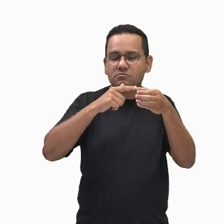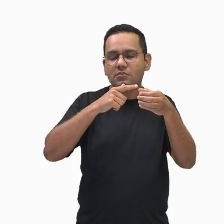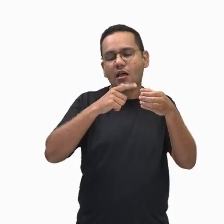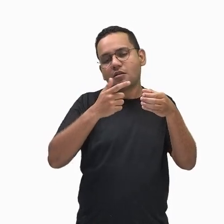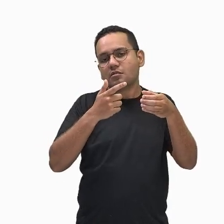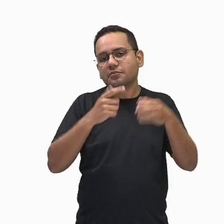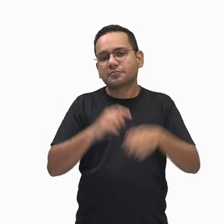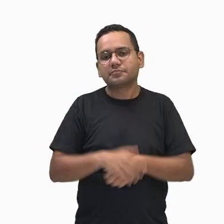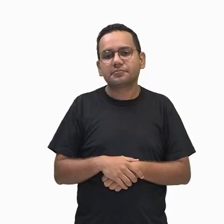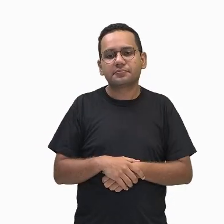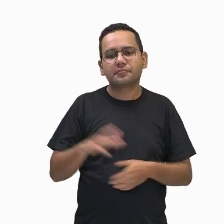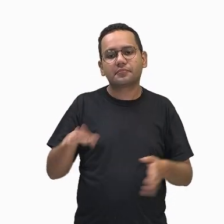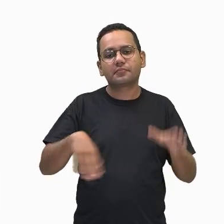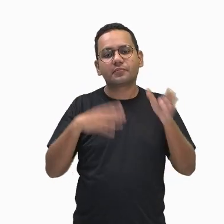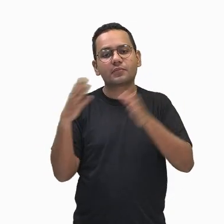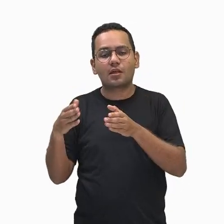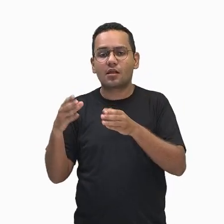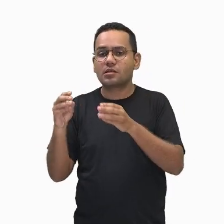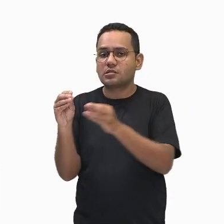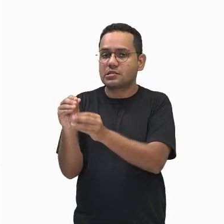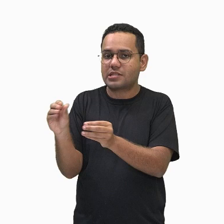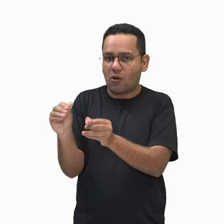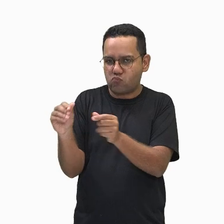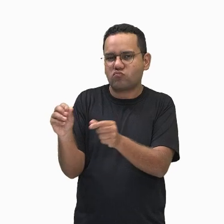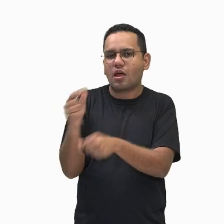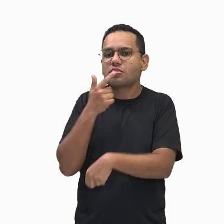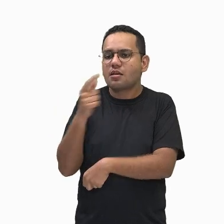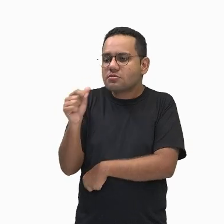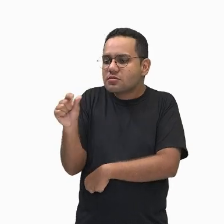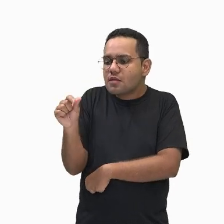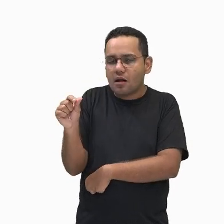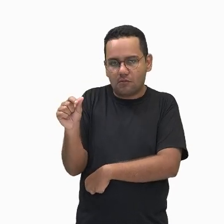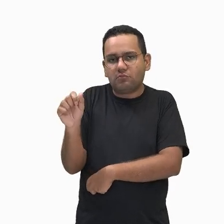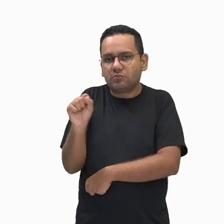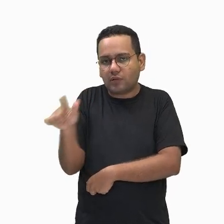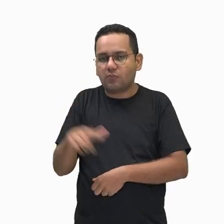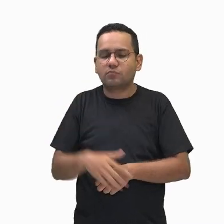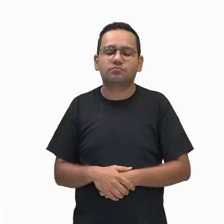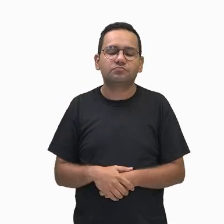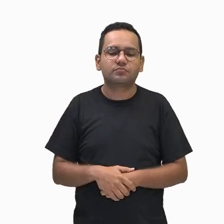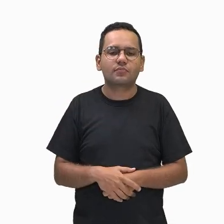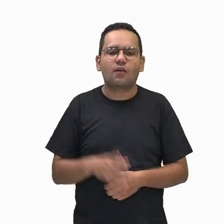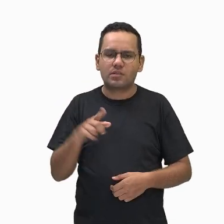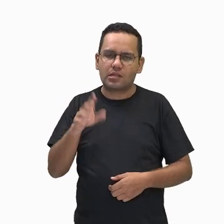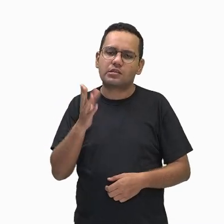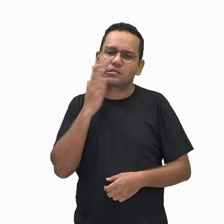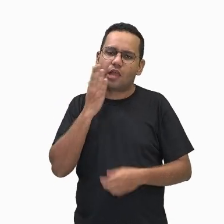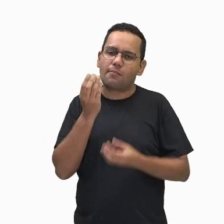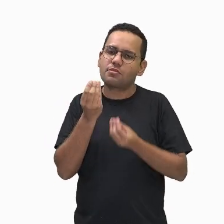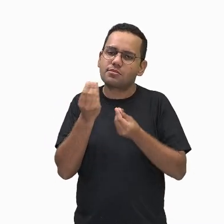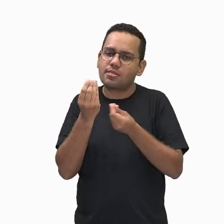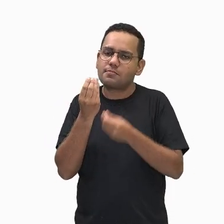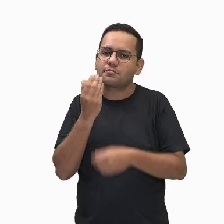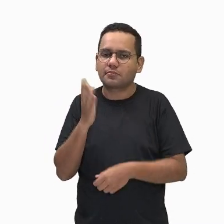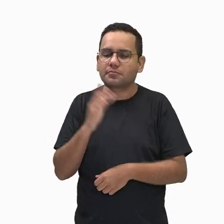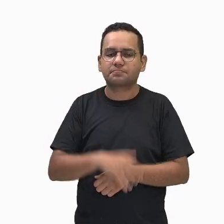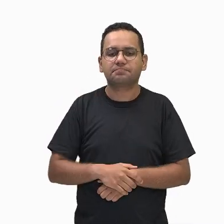Temos aí um sal de cozinha, todo mundo sabe, todo mundo conhece, a gente sabe inclusive o gosto do sal de cozinha,